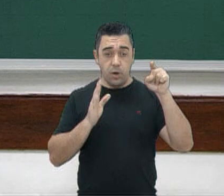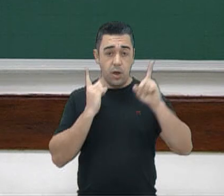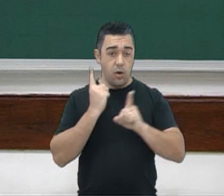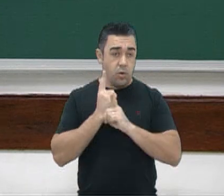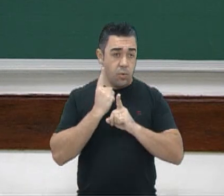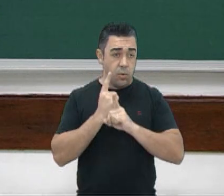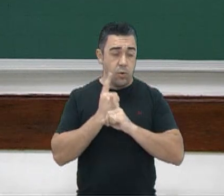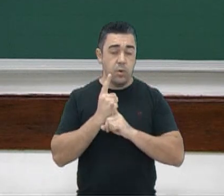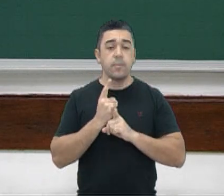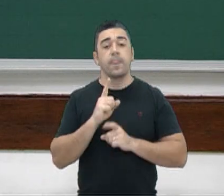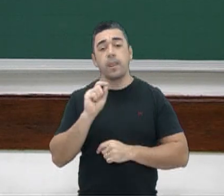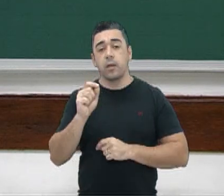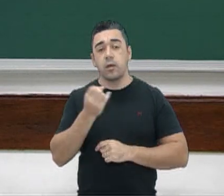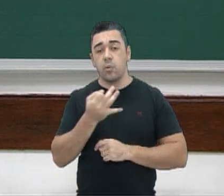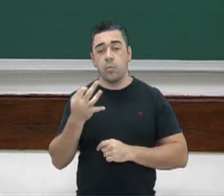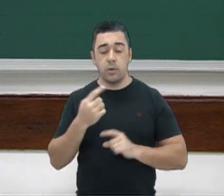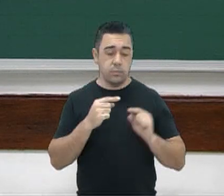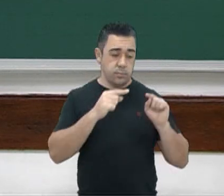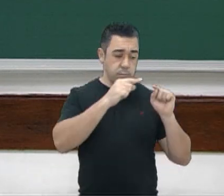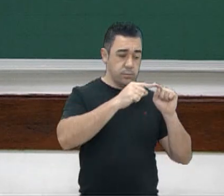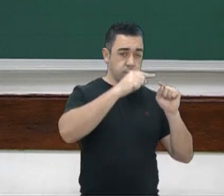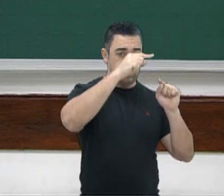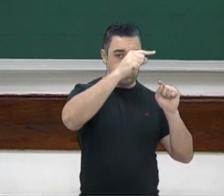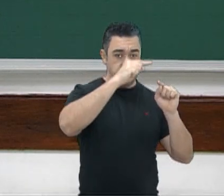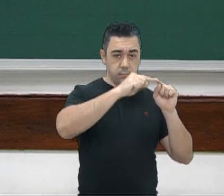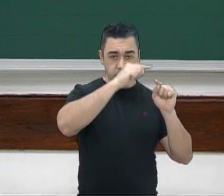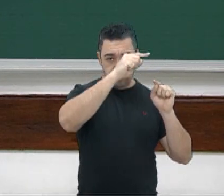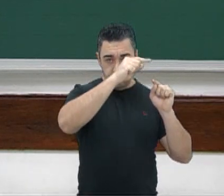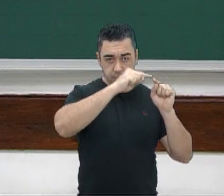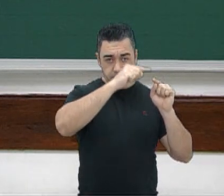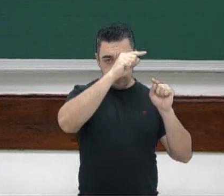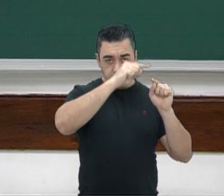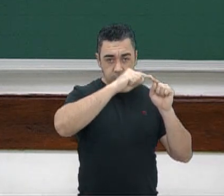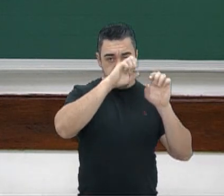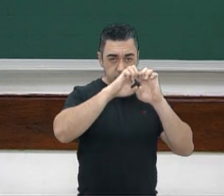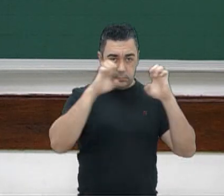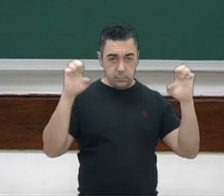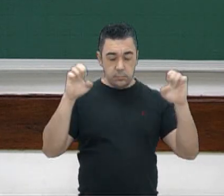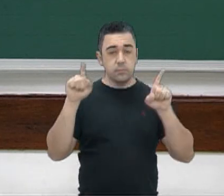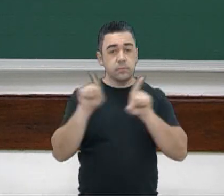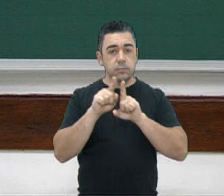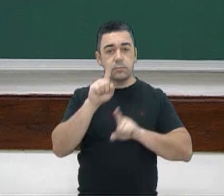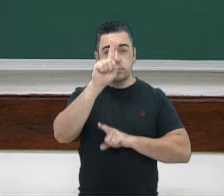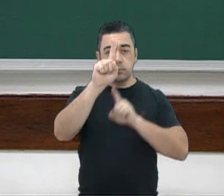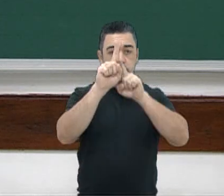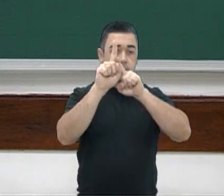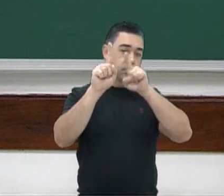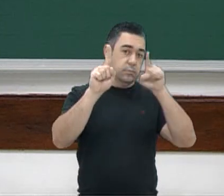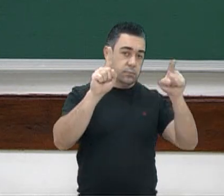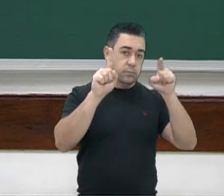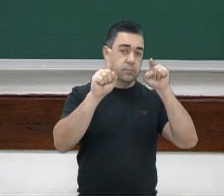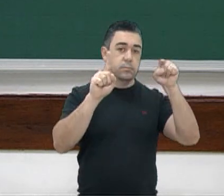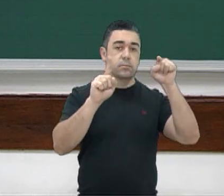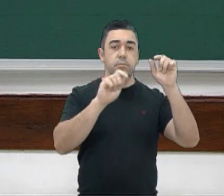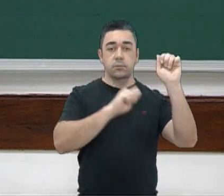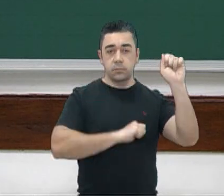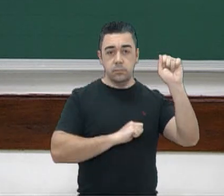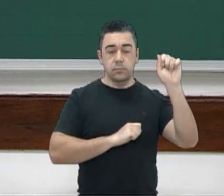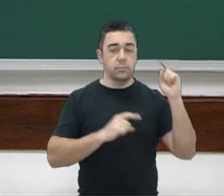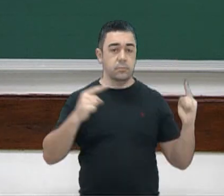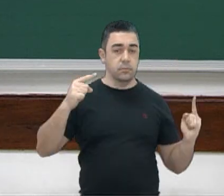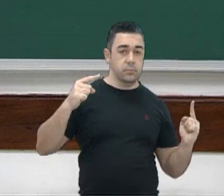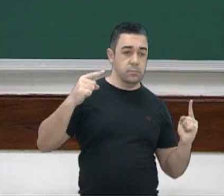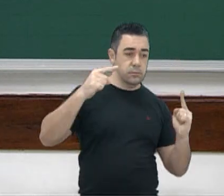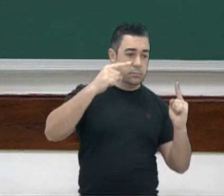conseguimos identificar a distância existente entre o ponto A e a linha do Equador e também a distância entre o ponto A e a linha do meridiano